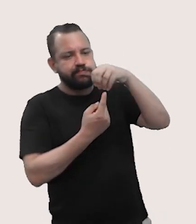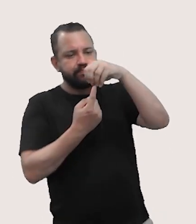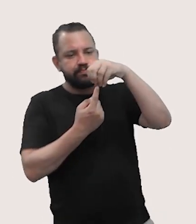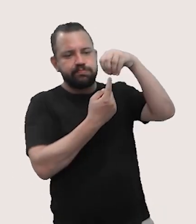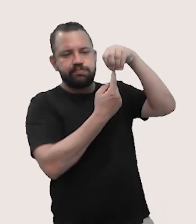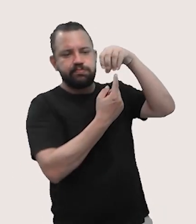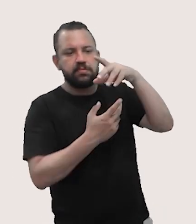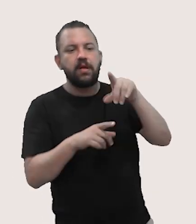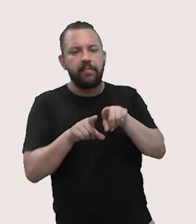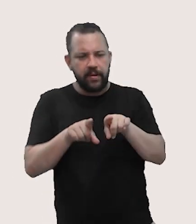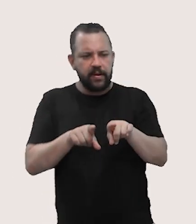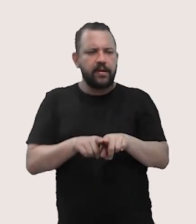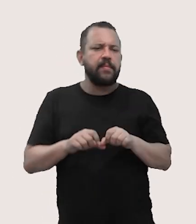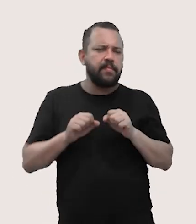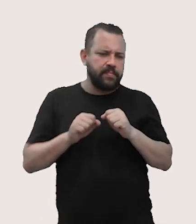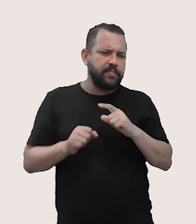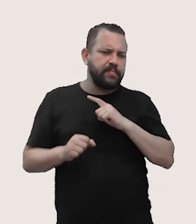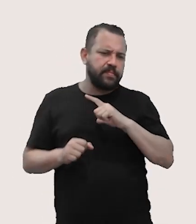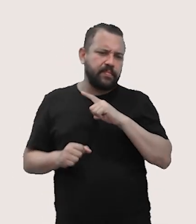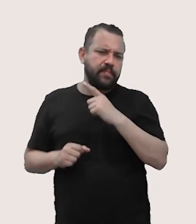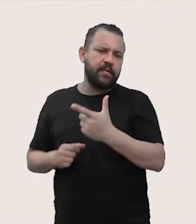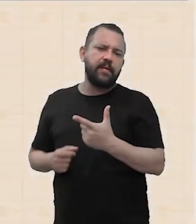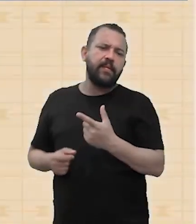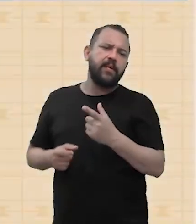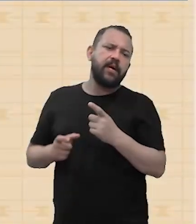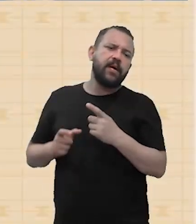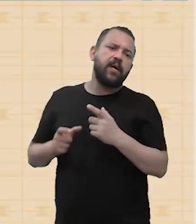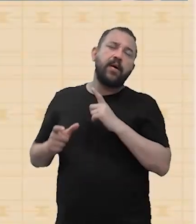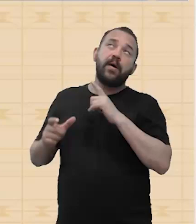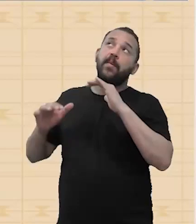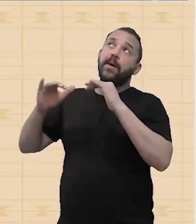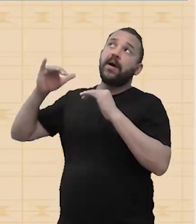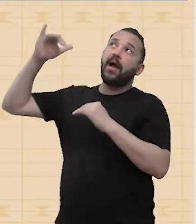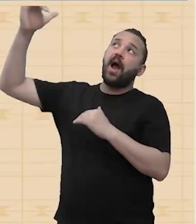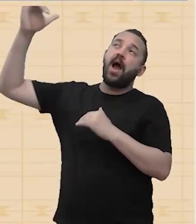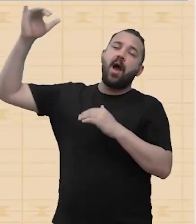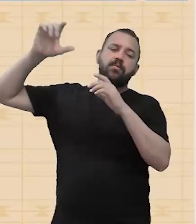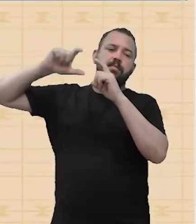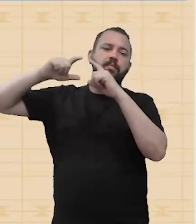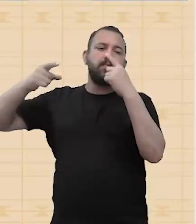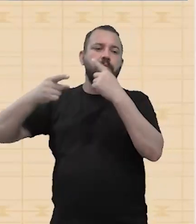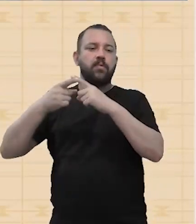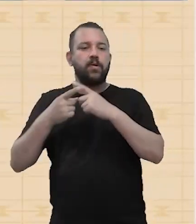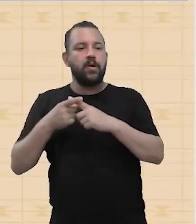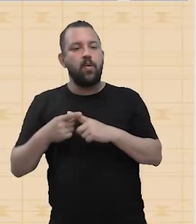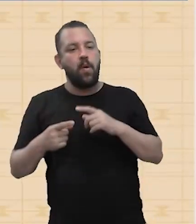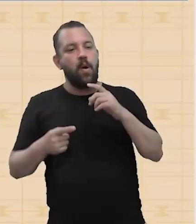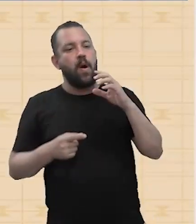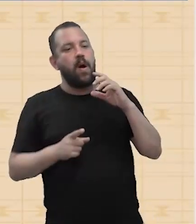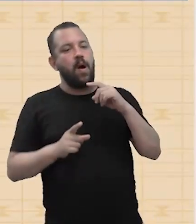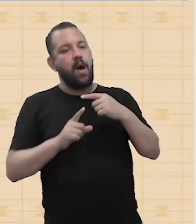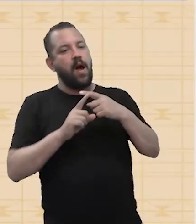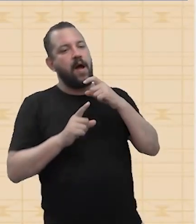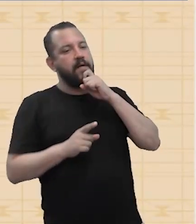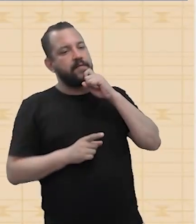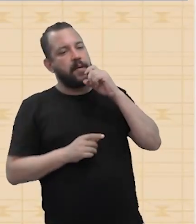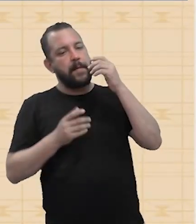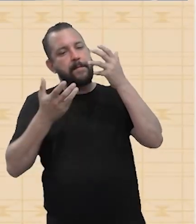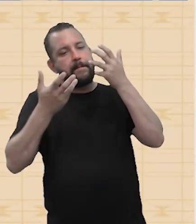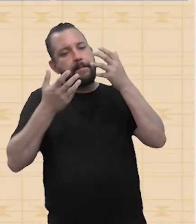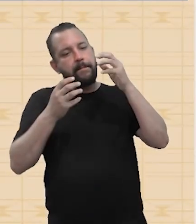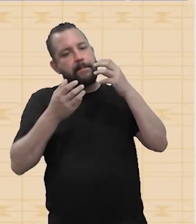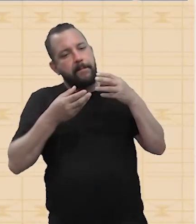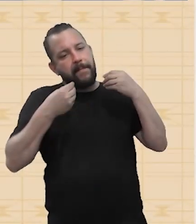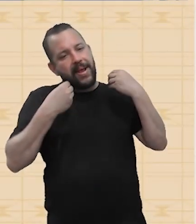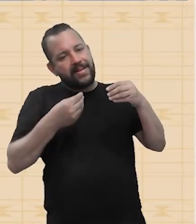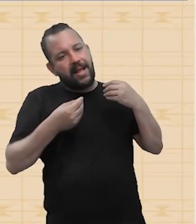por que o ar-condicionado é colocado na parte mais alta? Pois é, porque o ar frio que é lançado, ele é mais pesado. O ar frio,